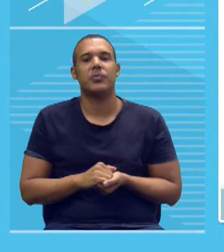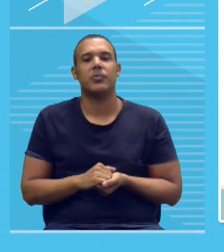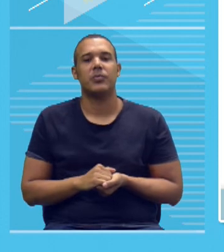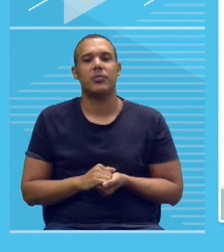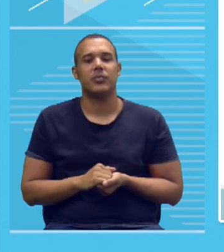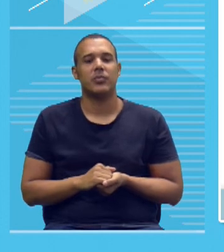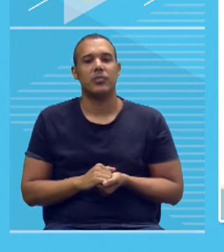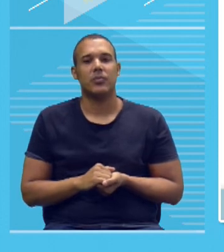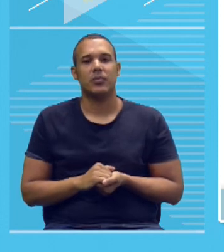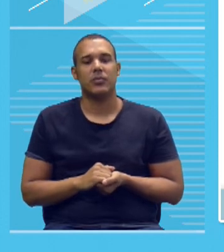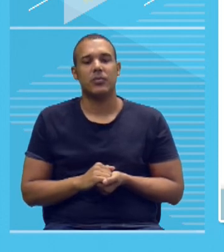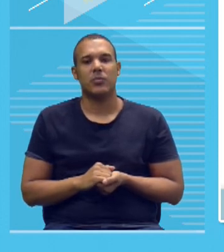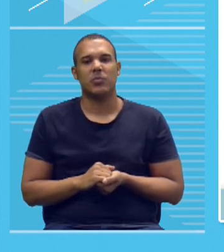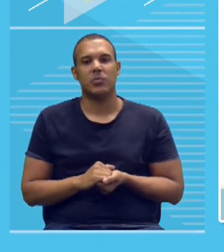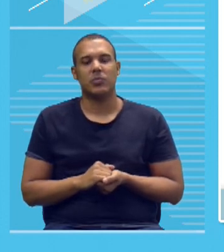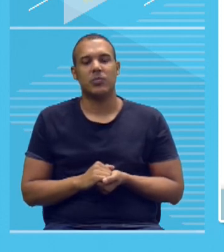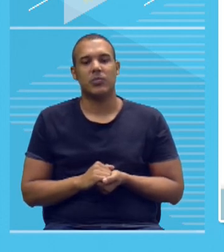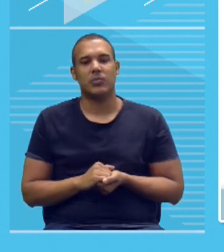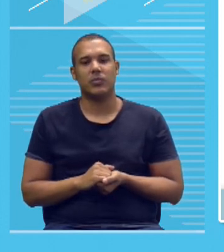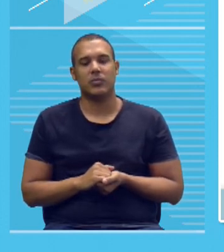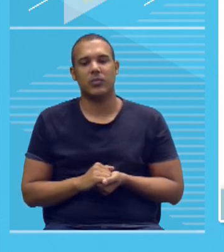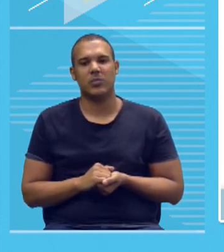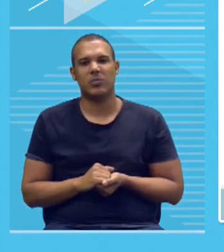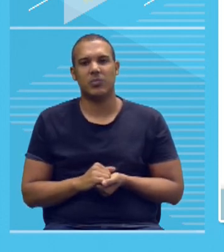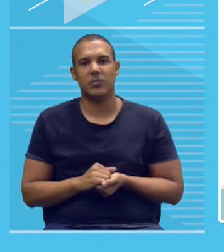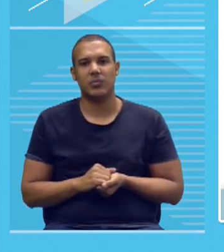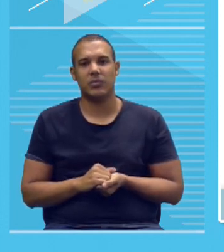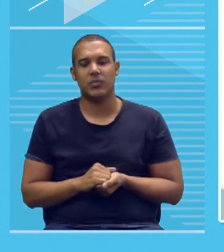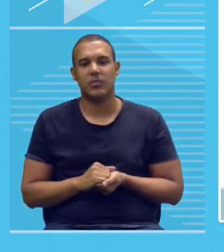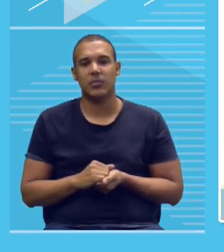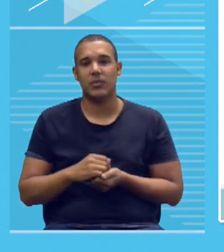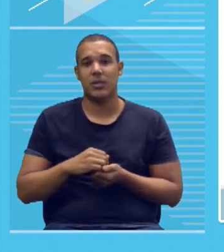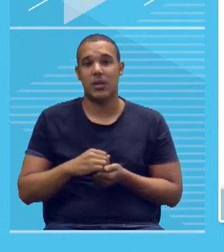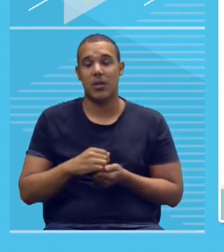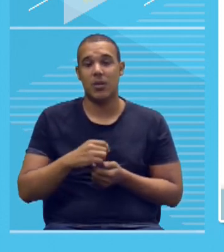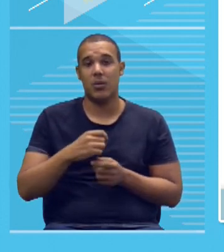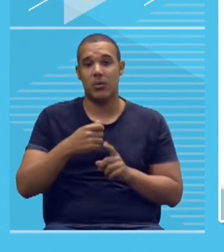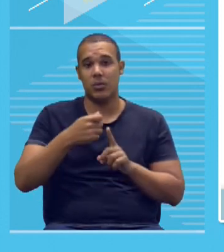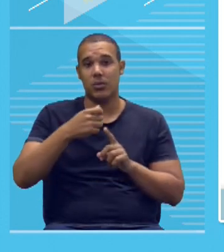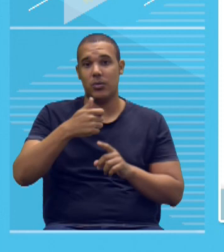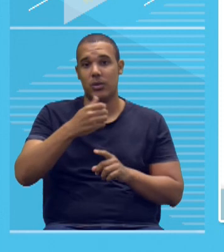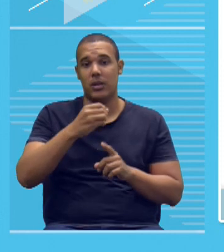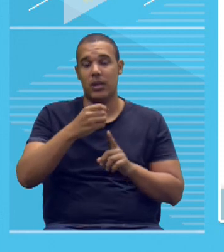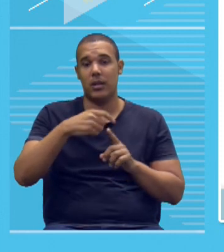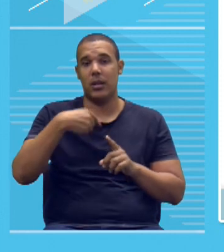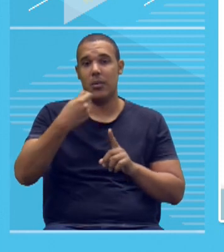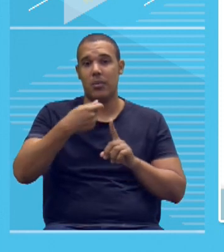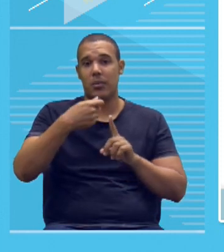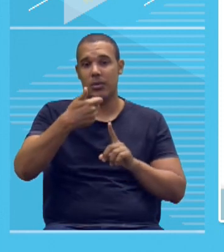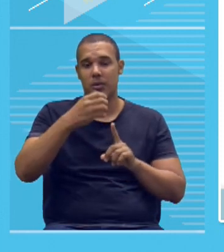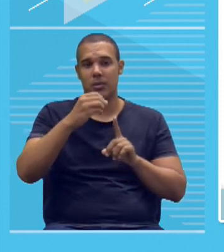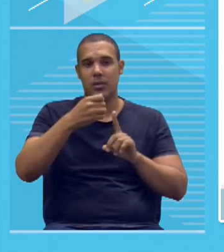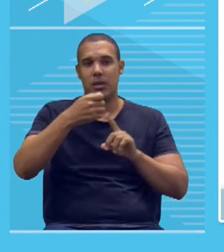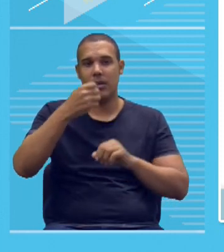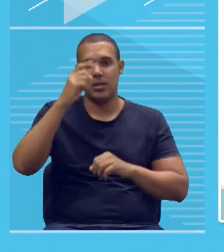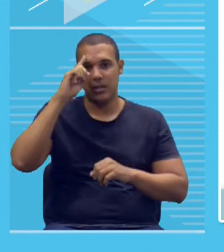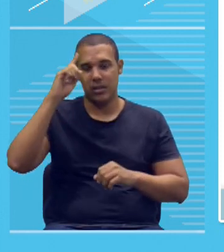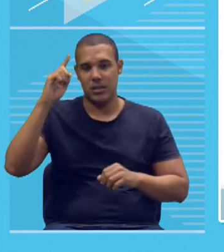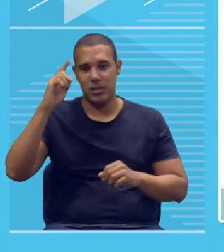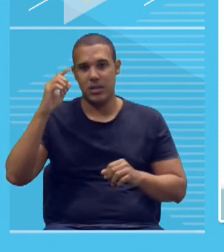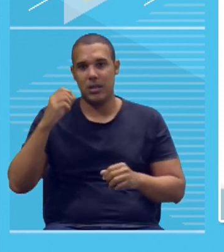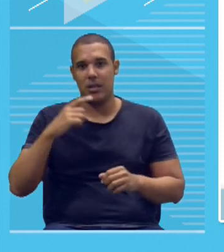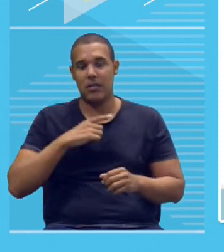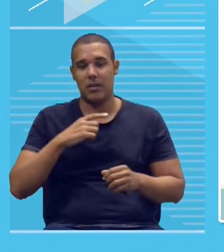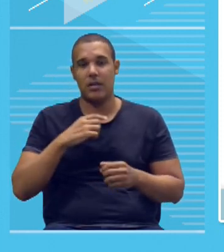após e esses 10 dias Professor com 832